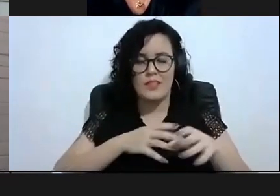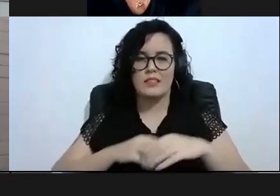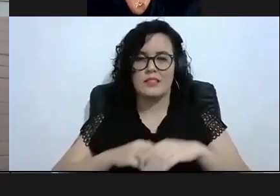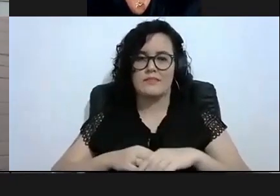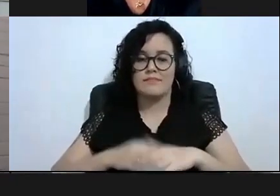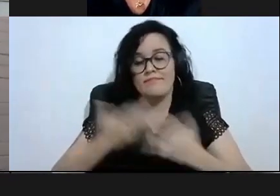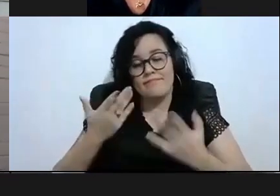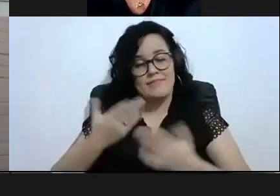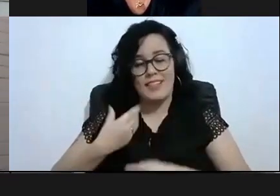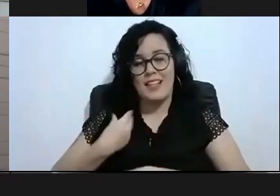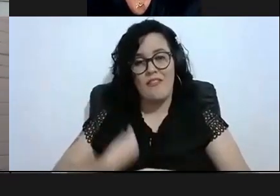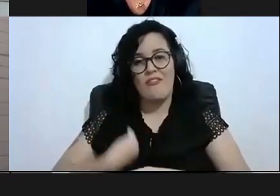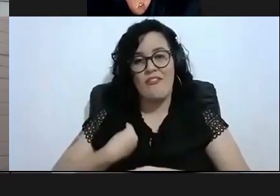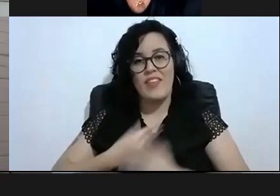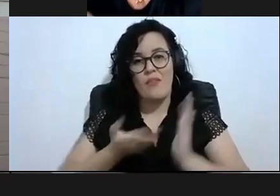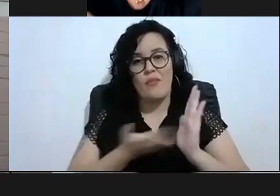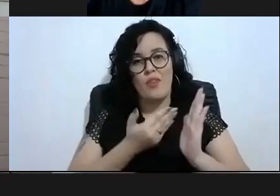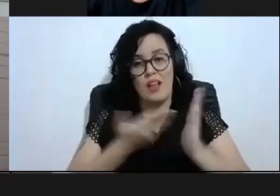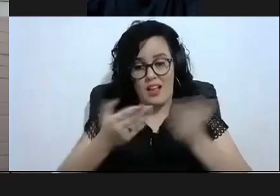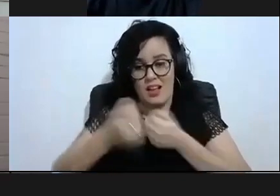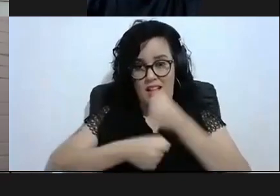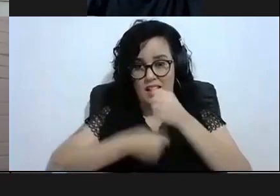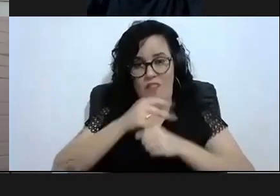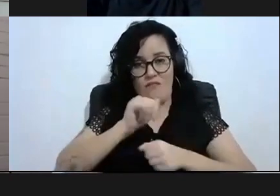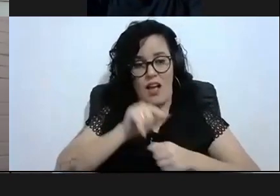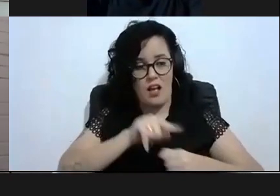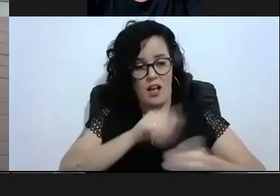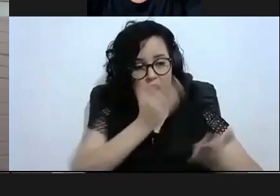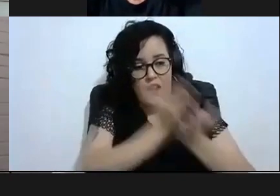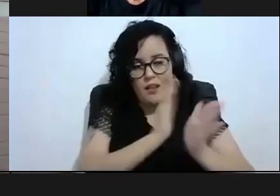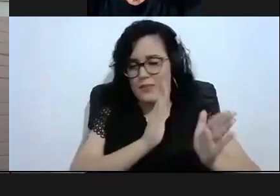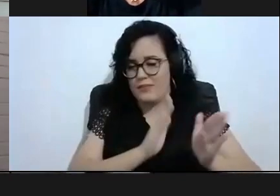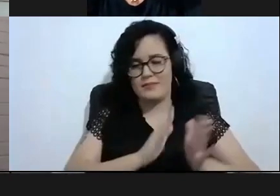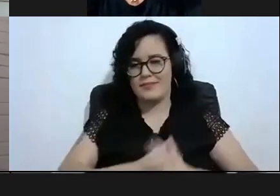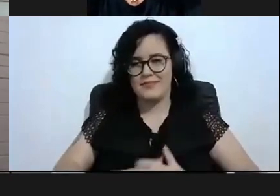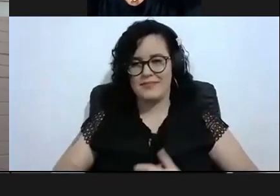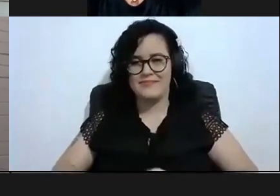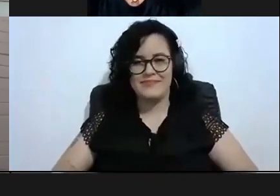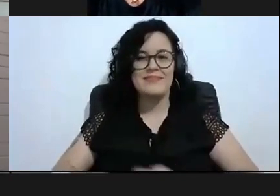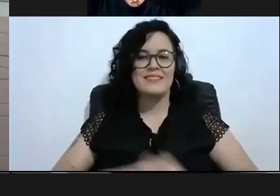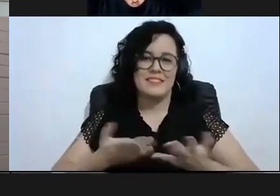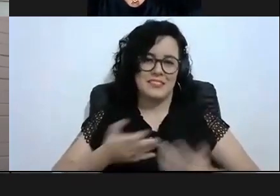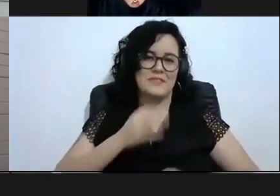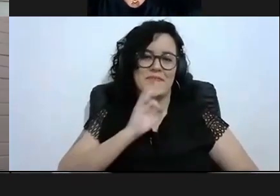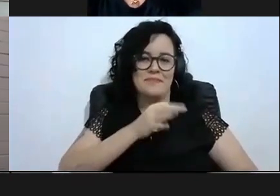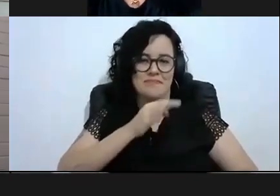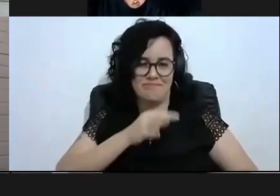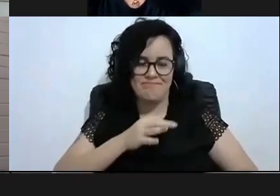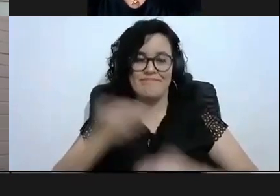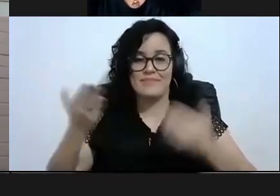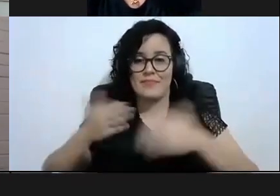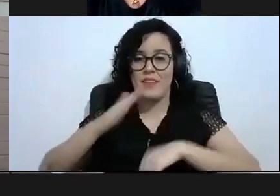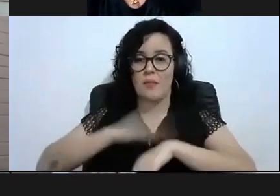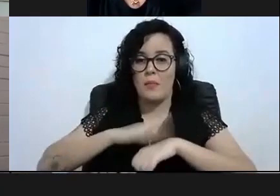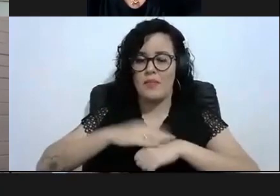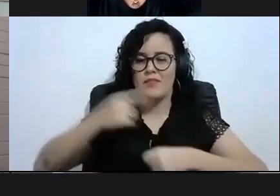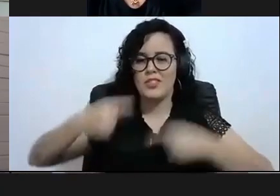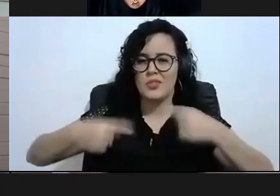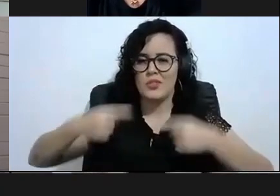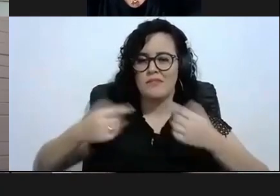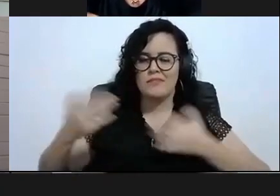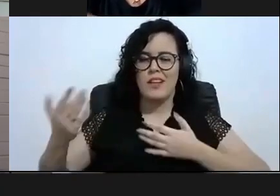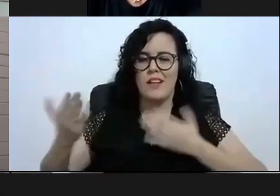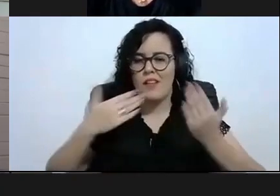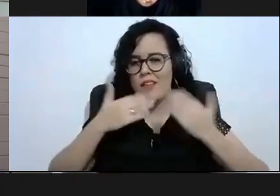livro. Ele não vai morrer esse ano, gente. A gente está nesse momento discutindo essa coisa de verba, né,